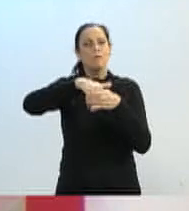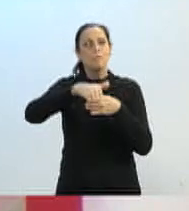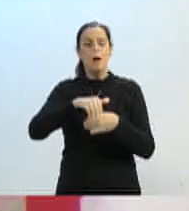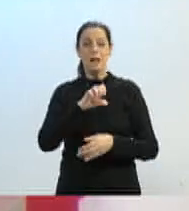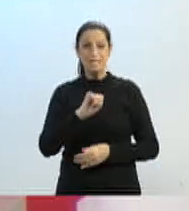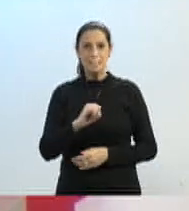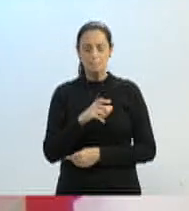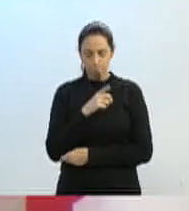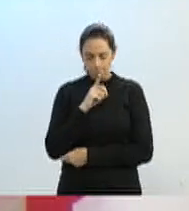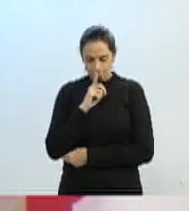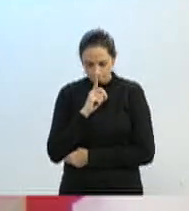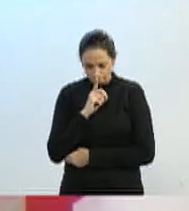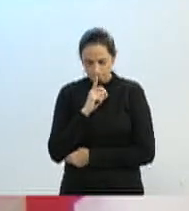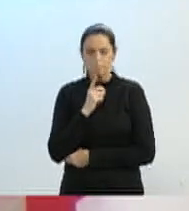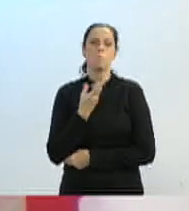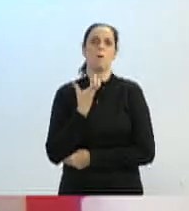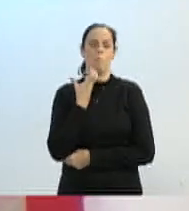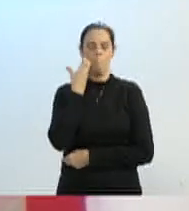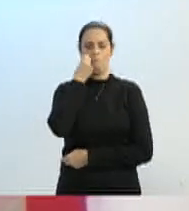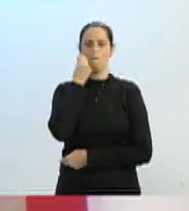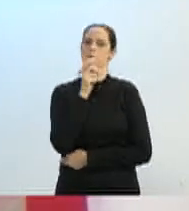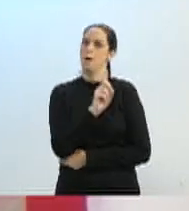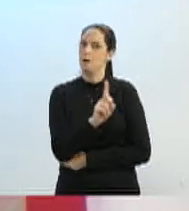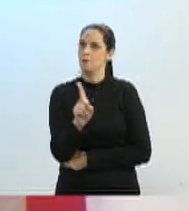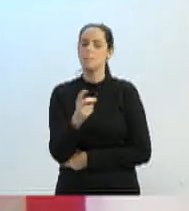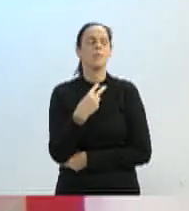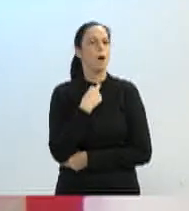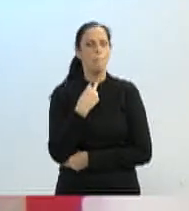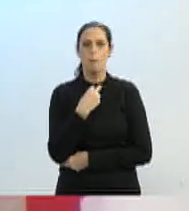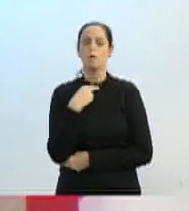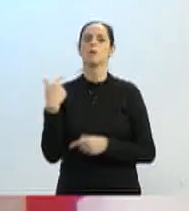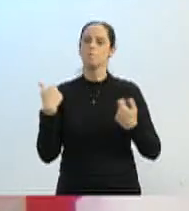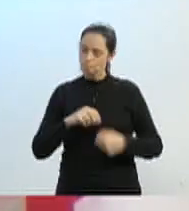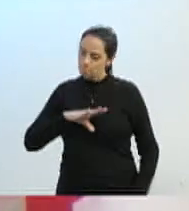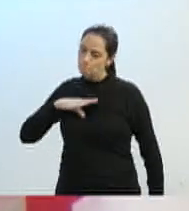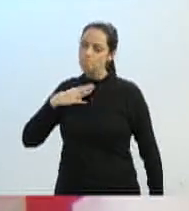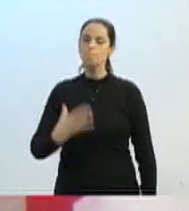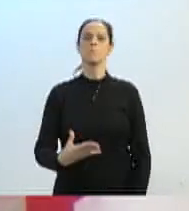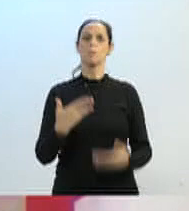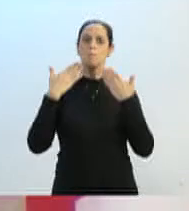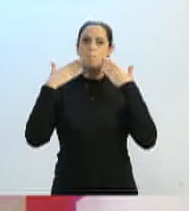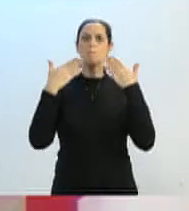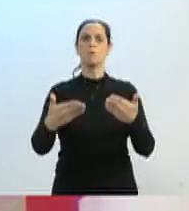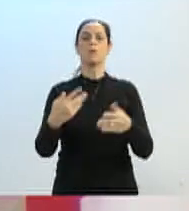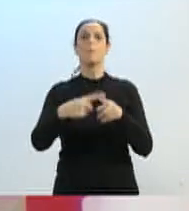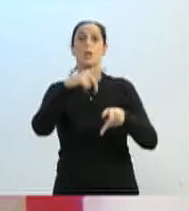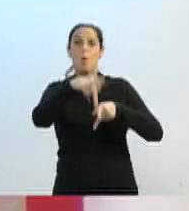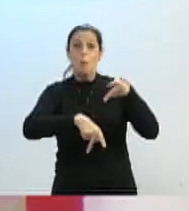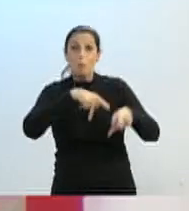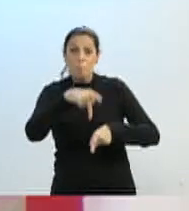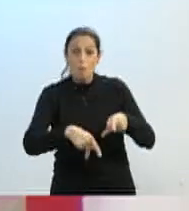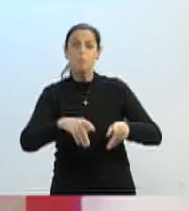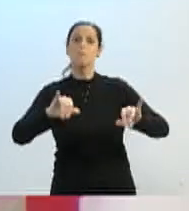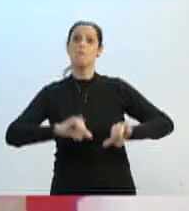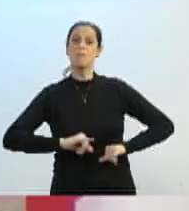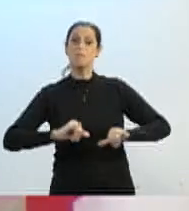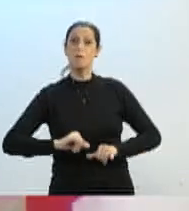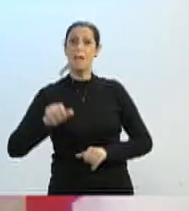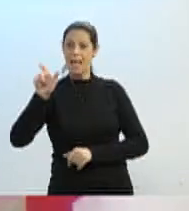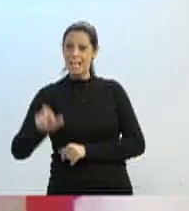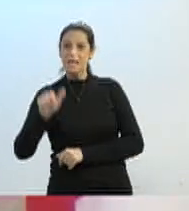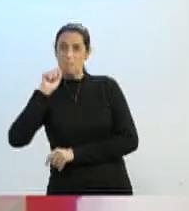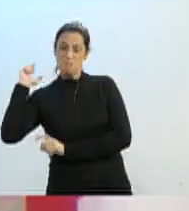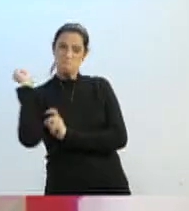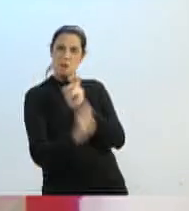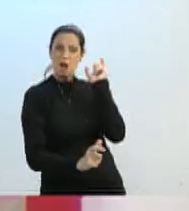covarde, uma pequena, se não trouxesse até essa casa a revolta de todo um povo que está sendo cruelmente atacados com